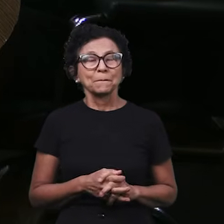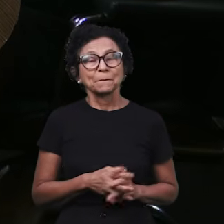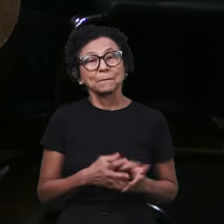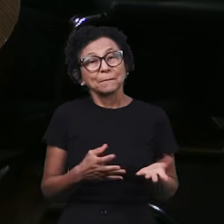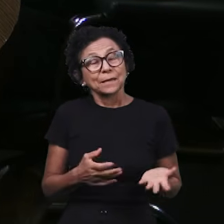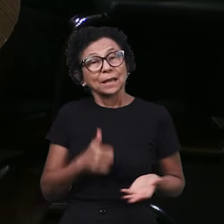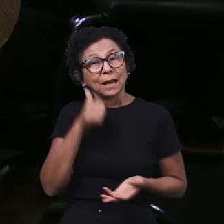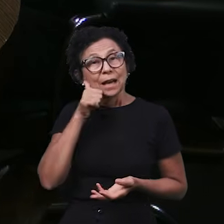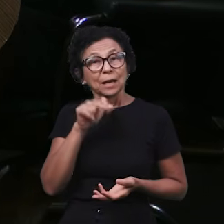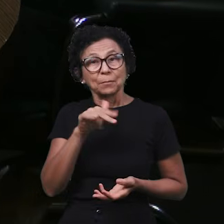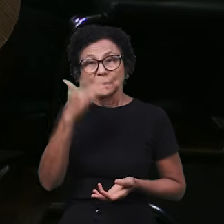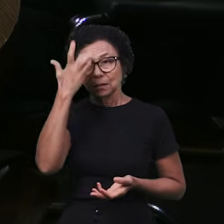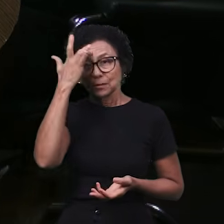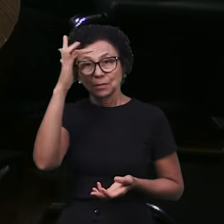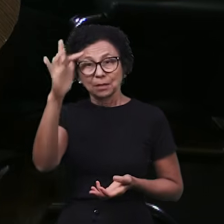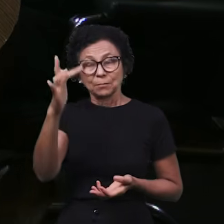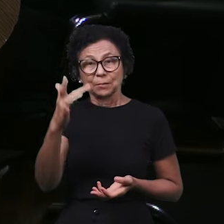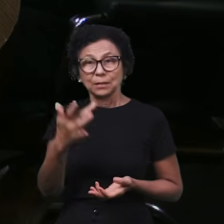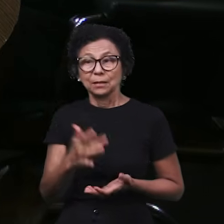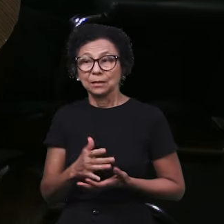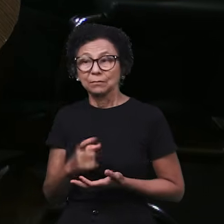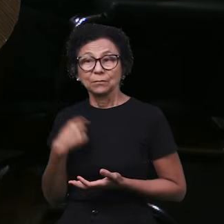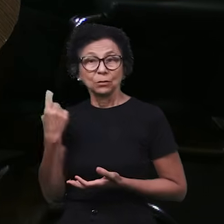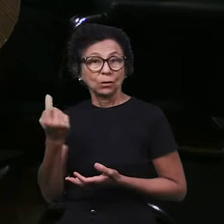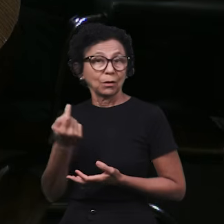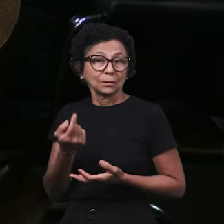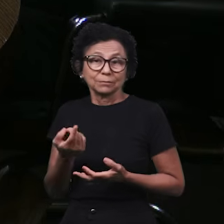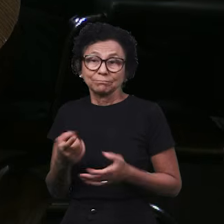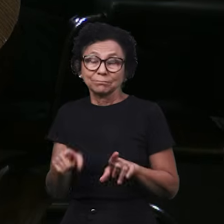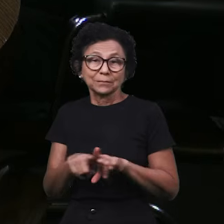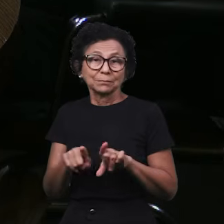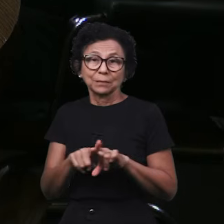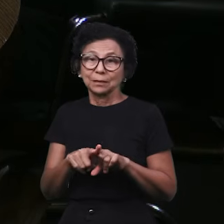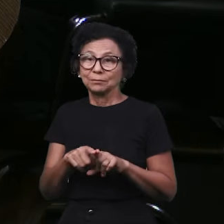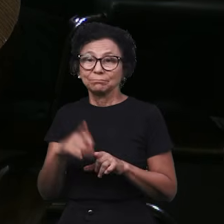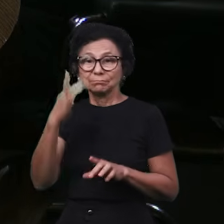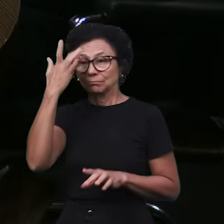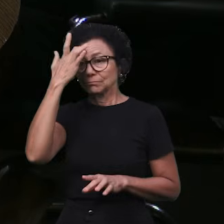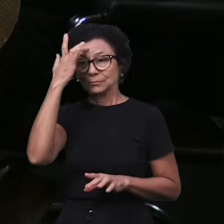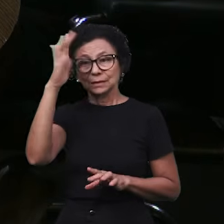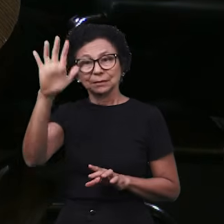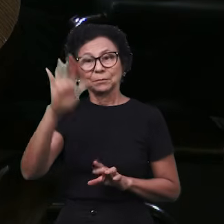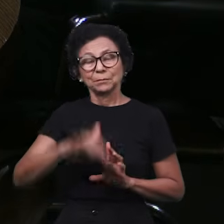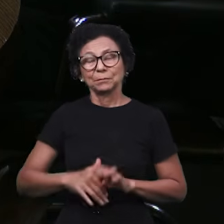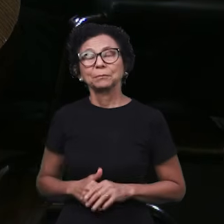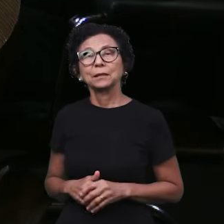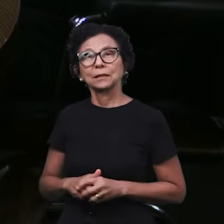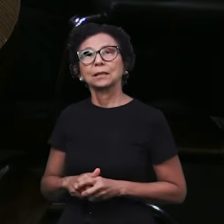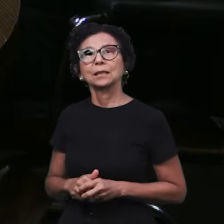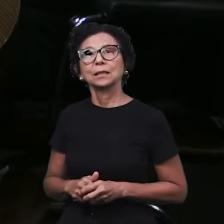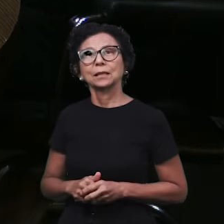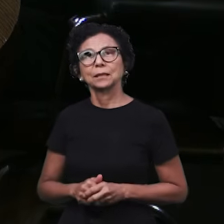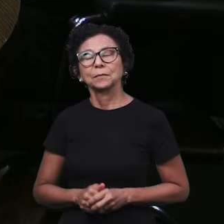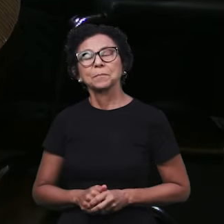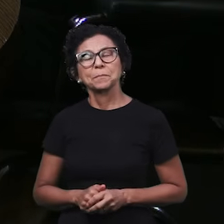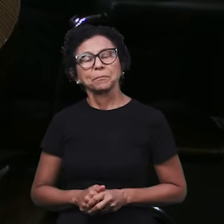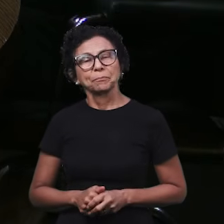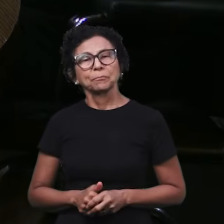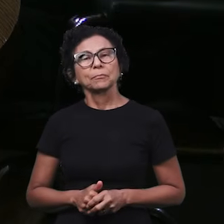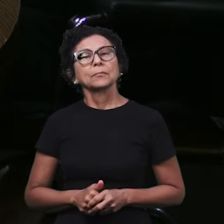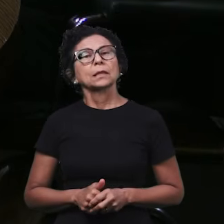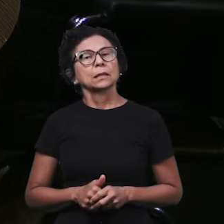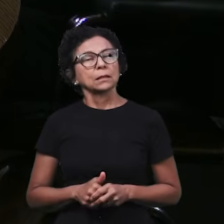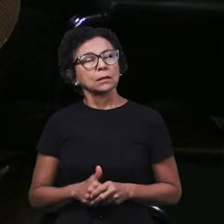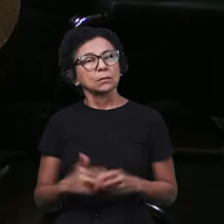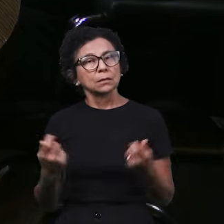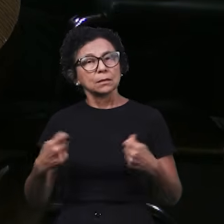sabia, e nem a gente, viu? A gente fica assim, mais um louvor, né, que a gente tem que